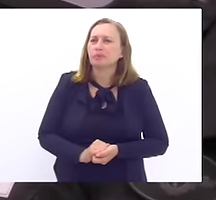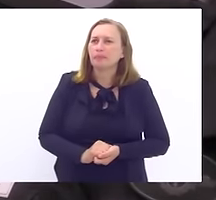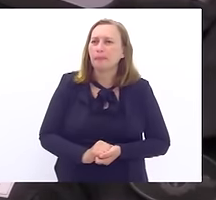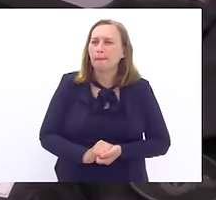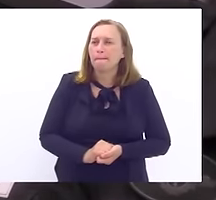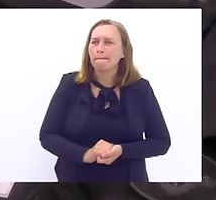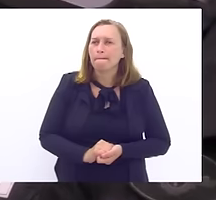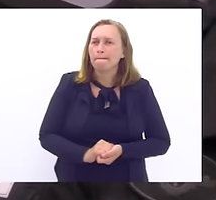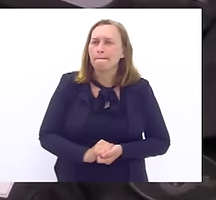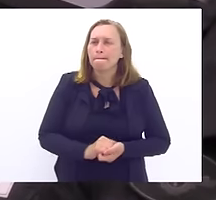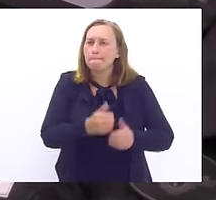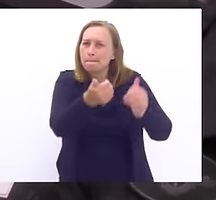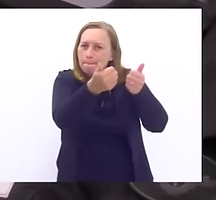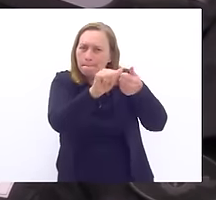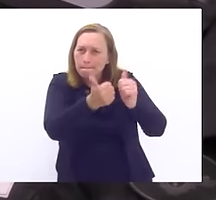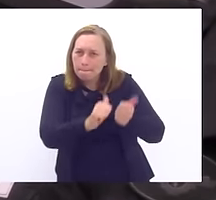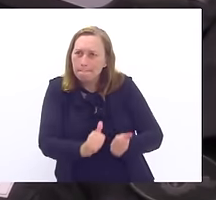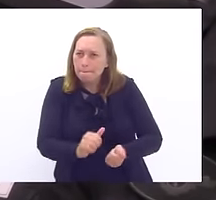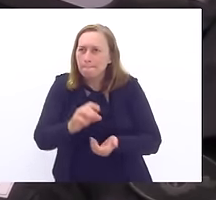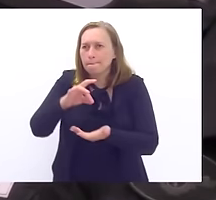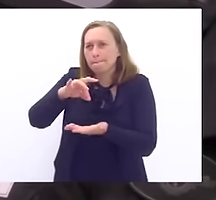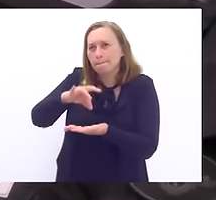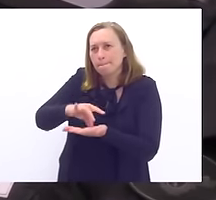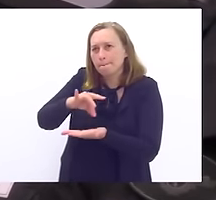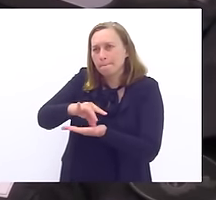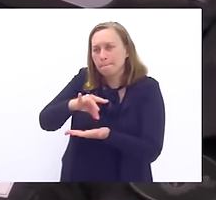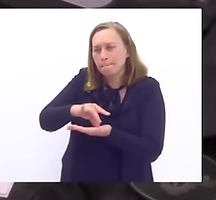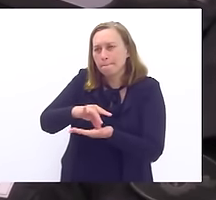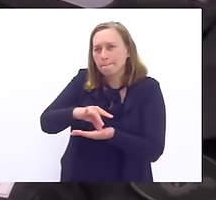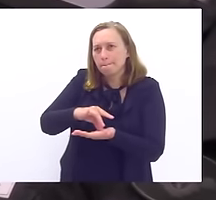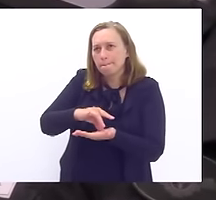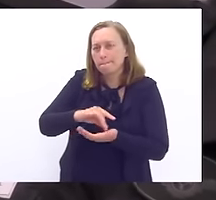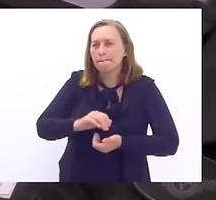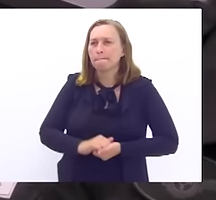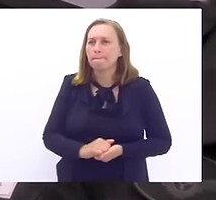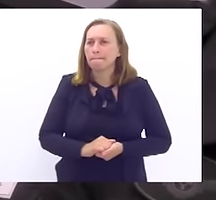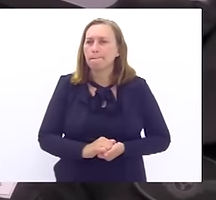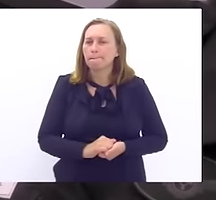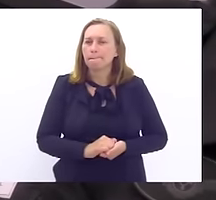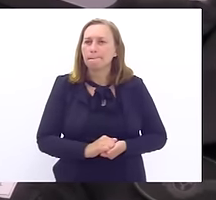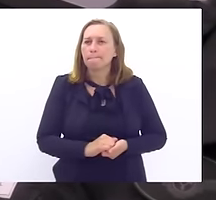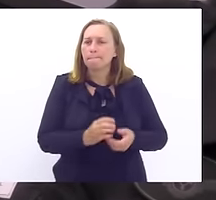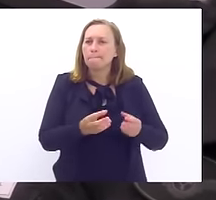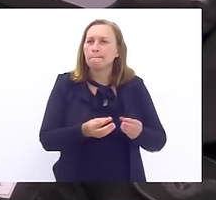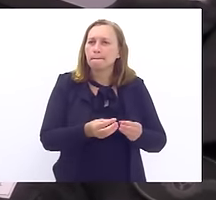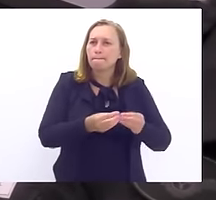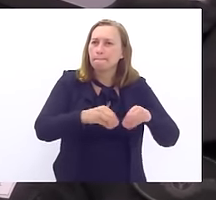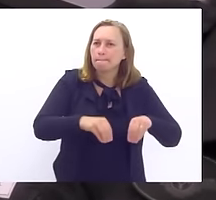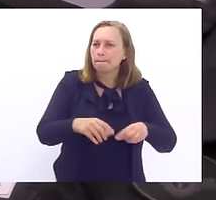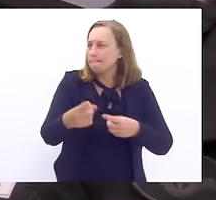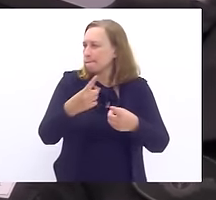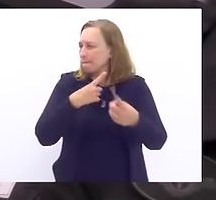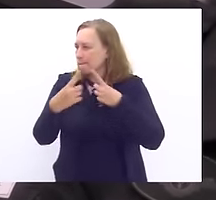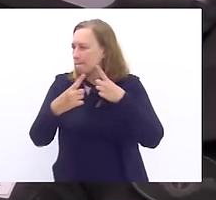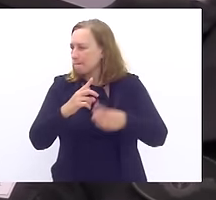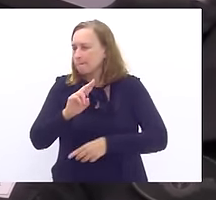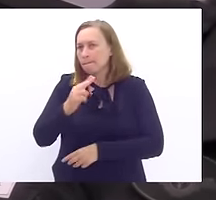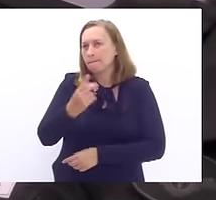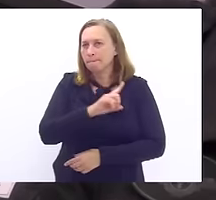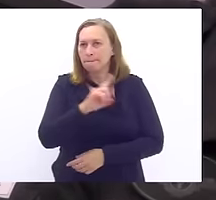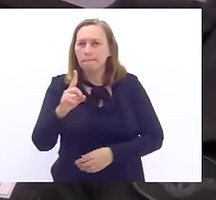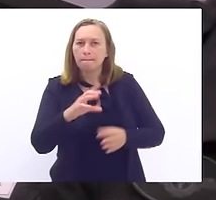ele avaliar se realmente vai causar dano ao havia havia pública ou não pode ser que ele